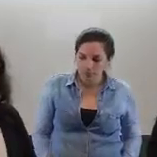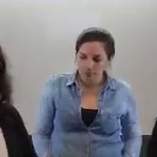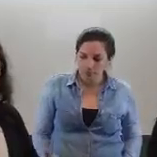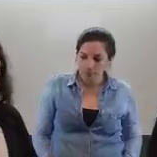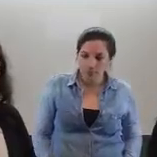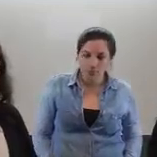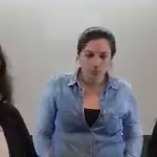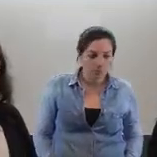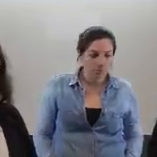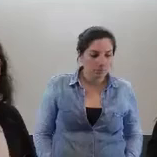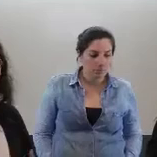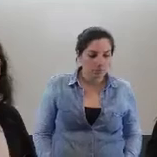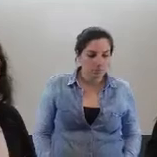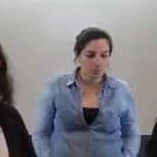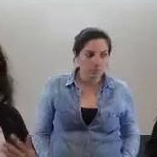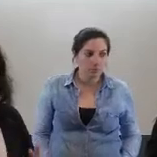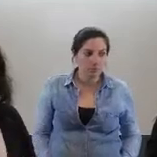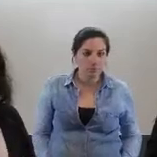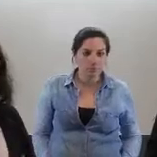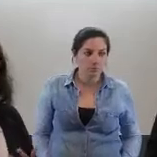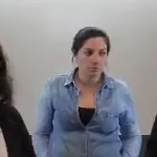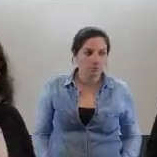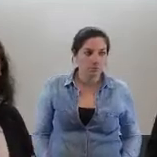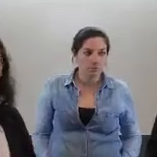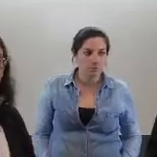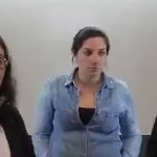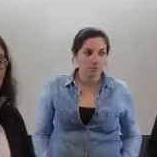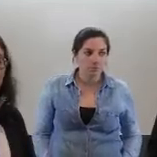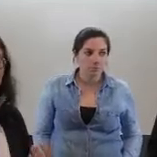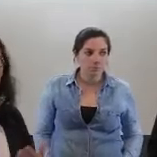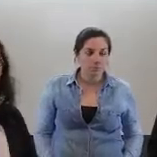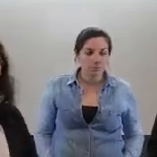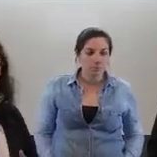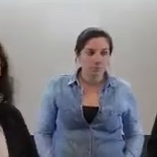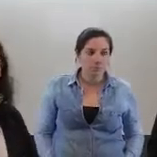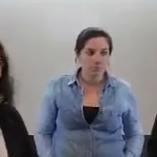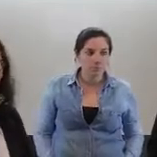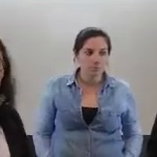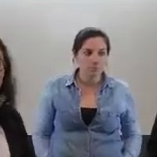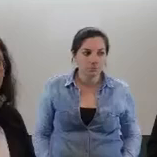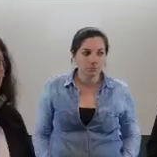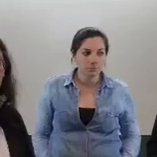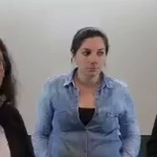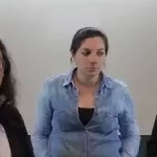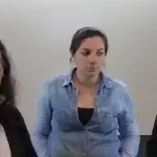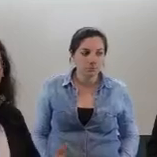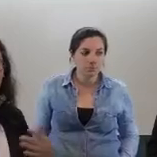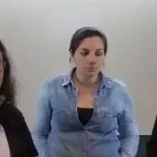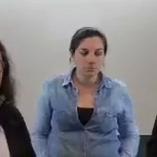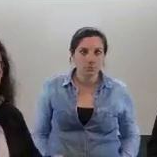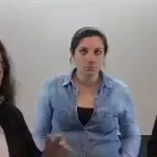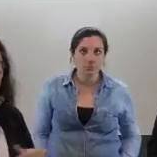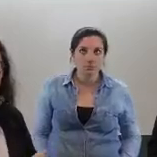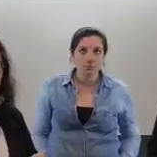Na parte interna, o que é obrigatório, o que é um elemento obrigatório para colocar ali na folha de rosto. E